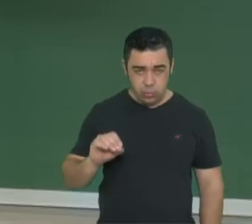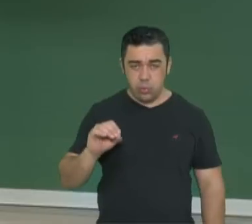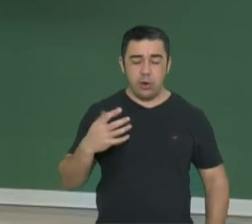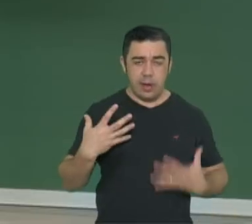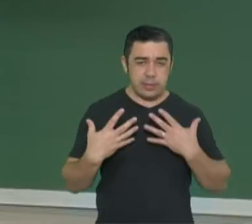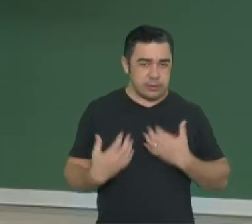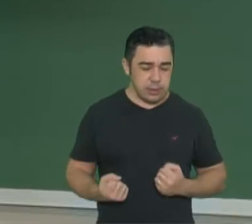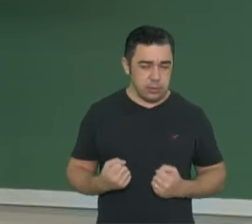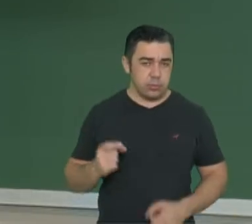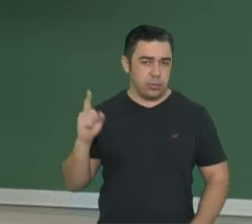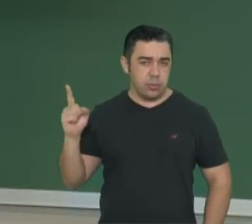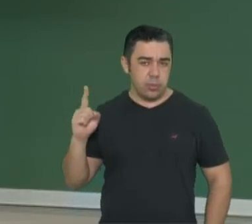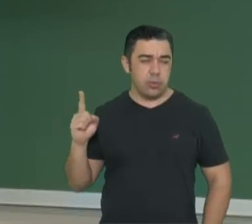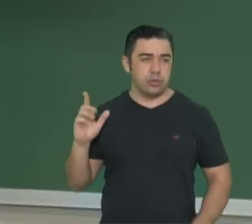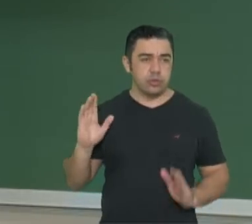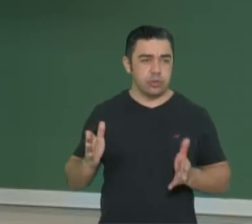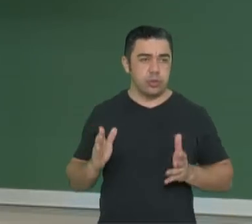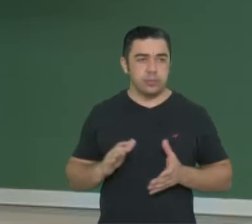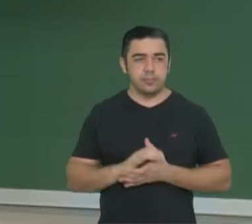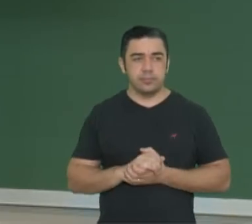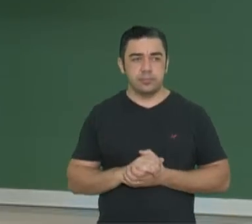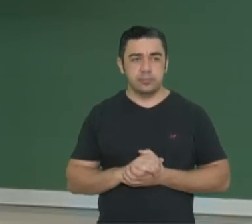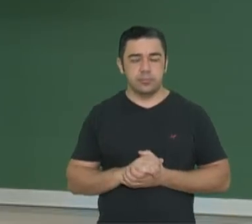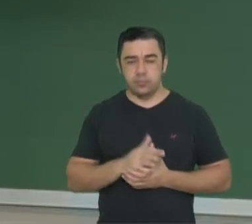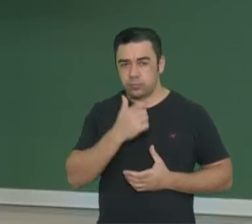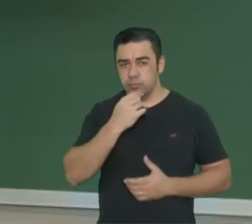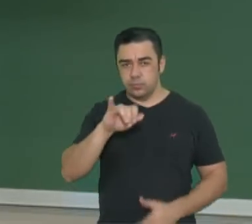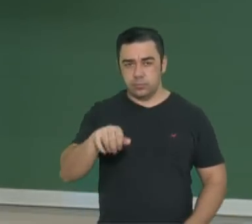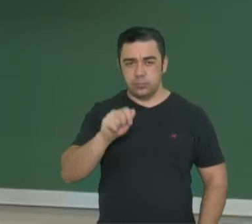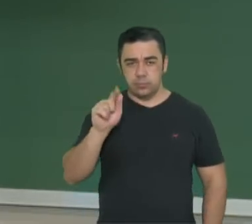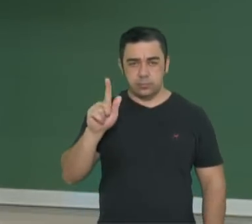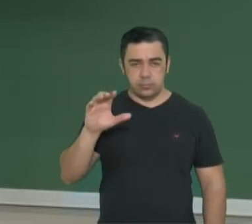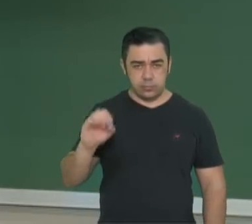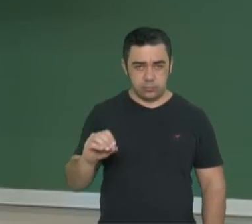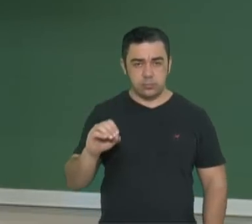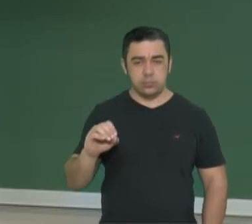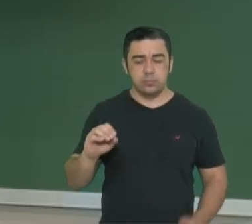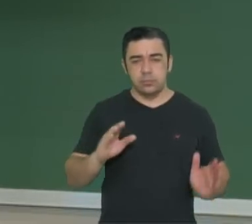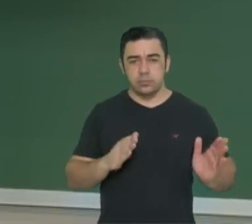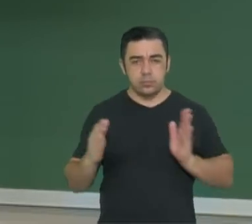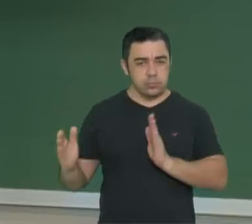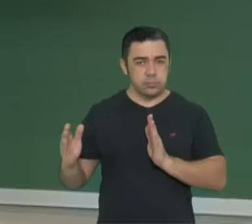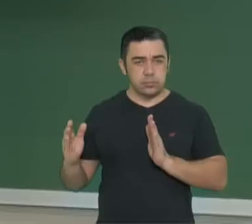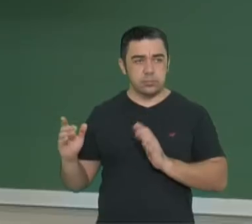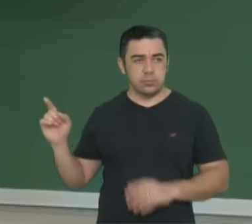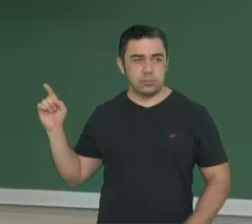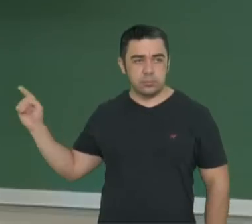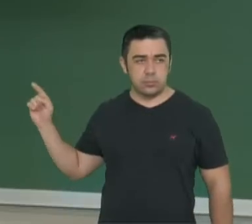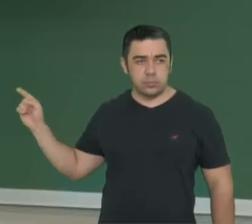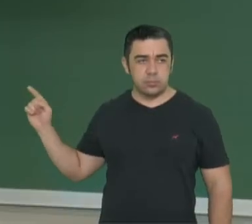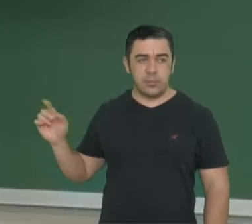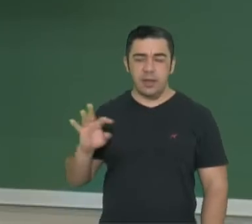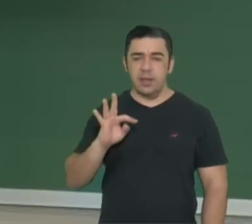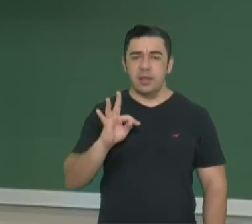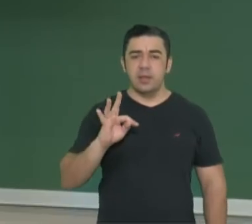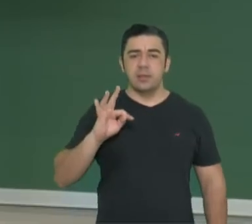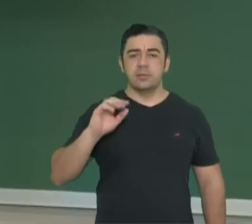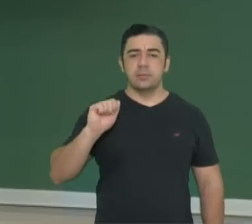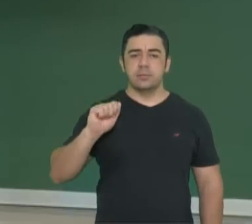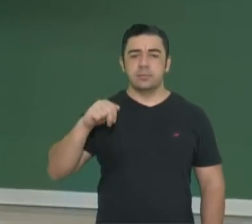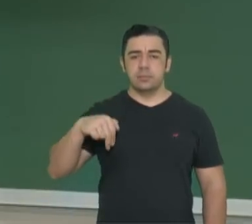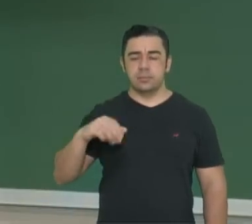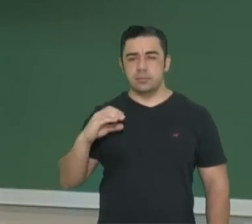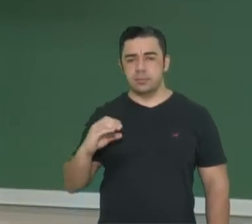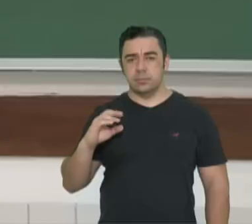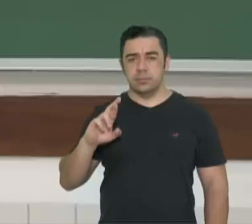seu primeiro-ministro. Então, o Jango aqui, com a faixa de presidente, e do seu lado esquerdo, Jango e Tancredo Neves aparecendo